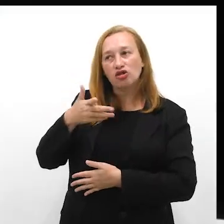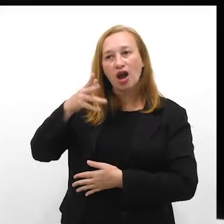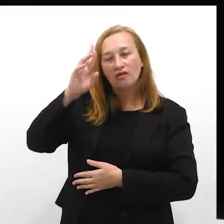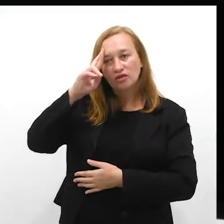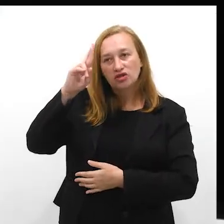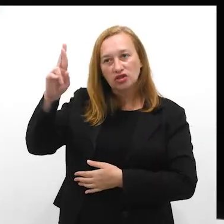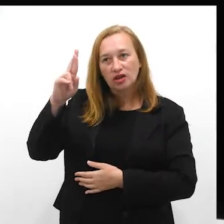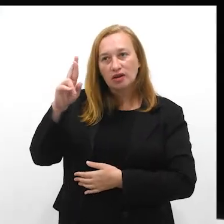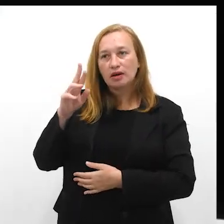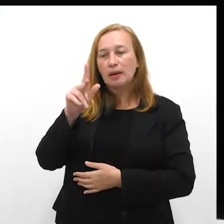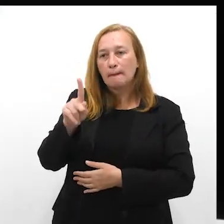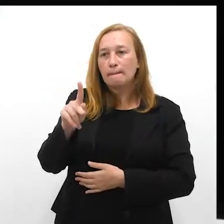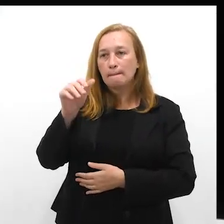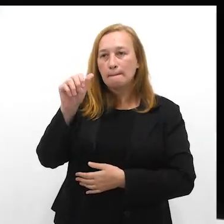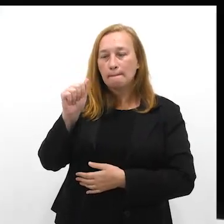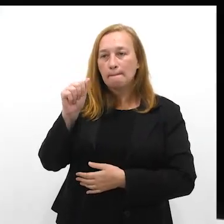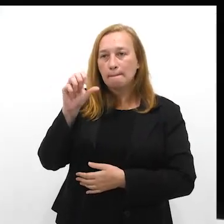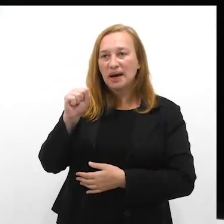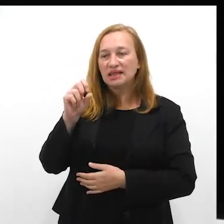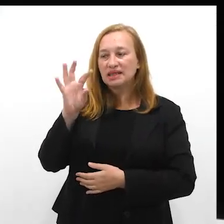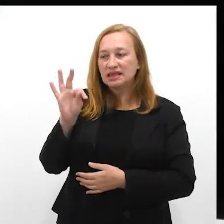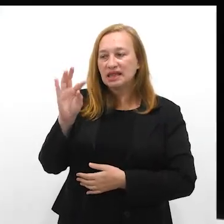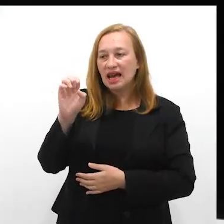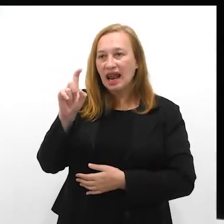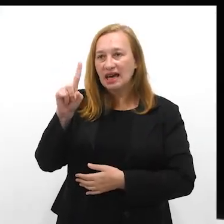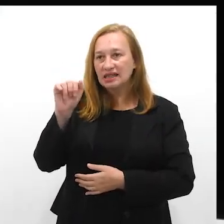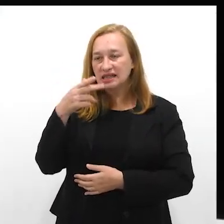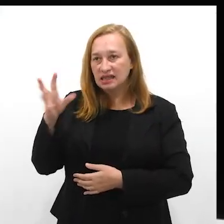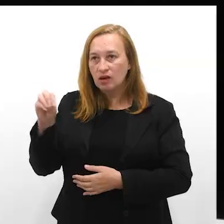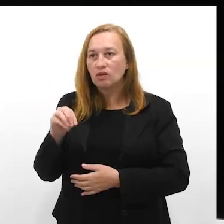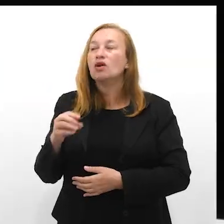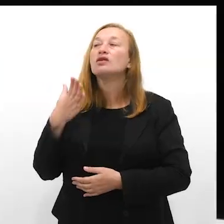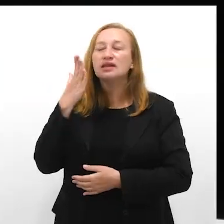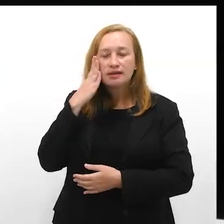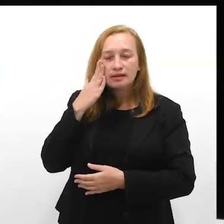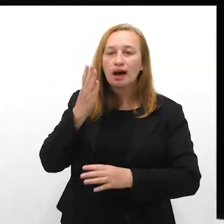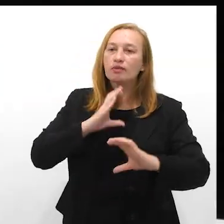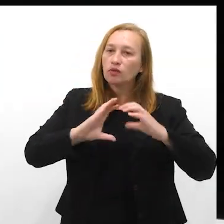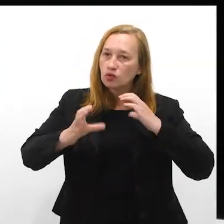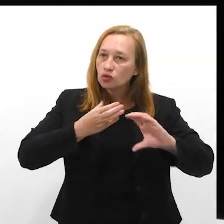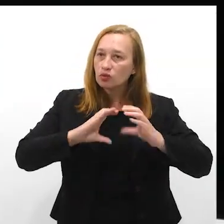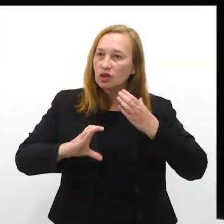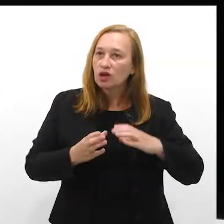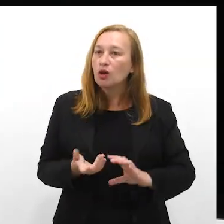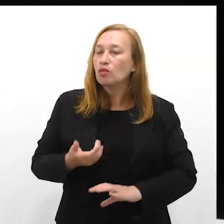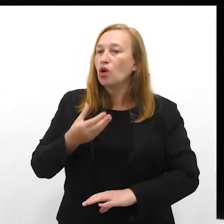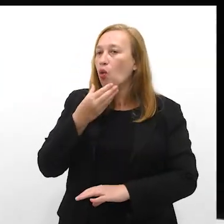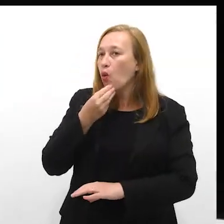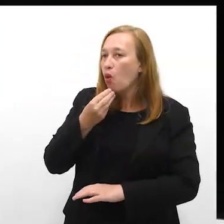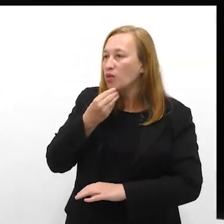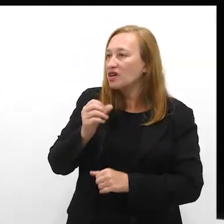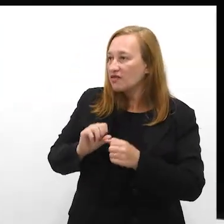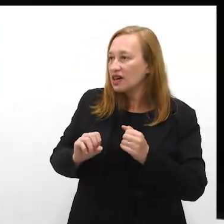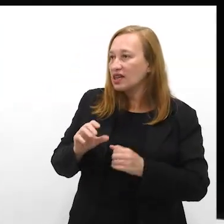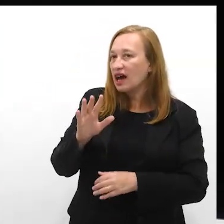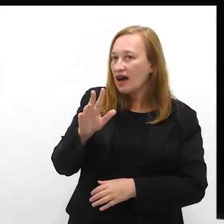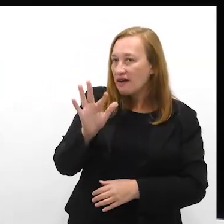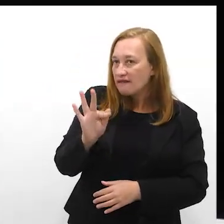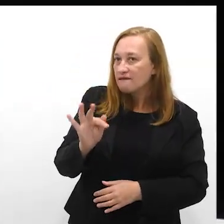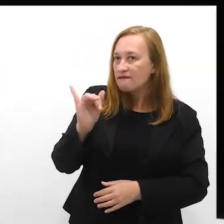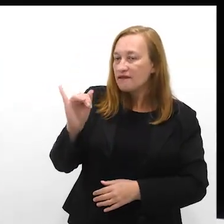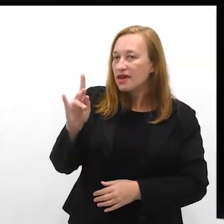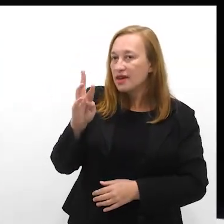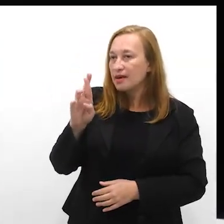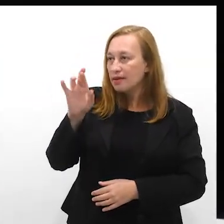lá atrás, eu era chata beça. Então, você não sabe com quem você se comunica, porque o cara que faz a fibra